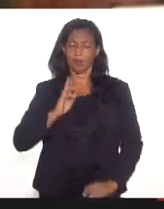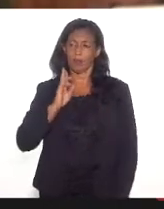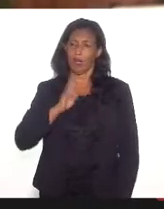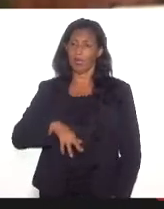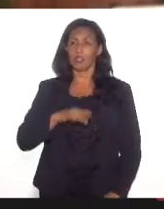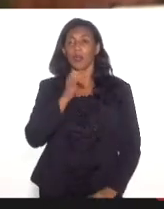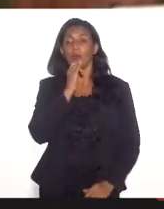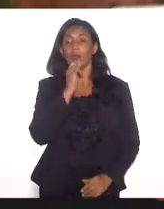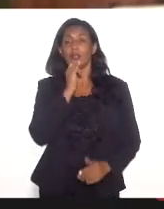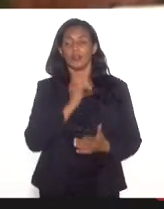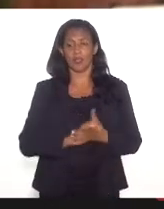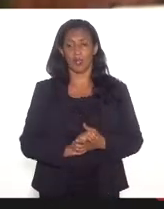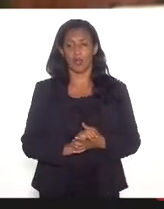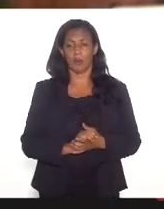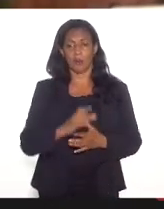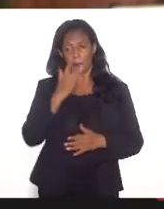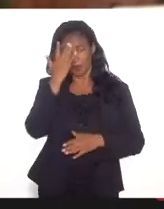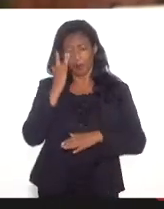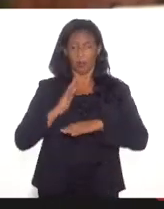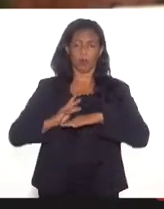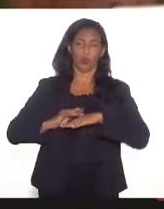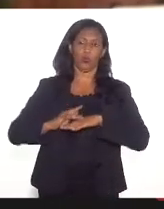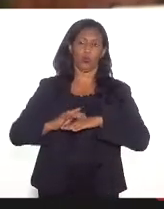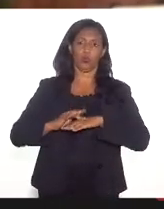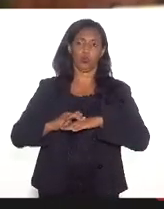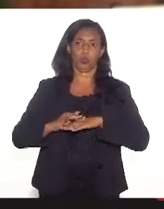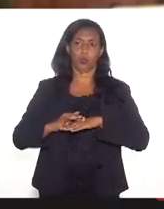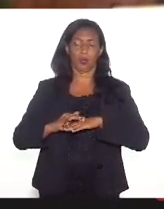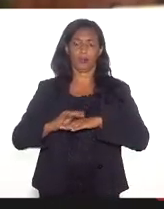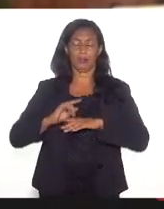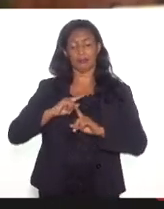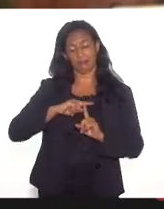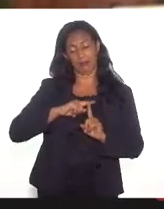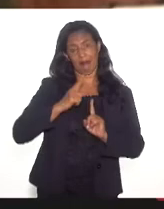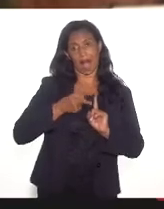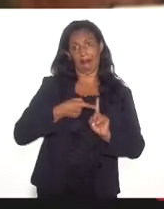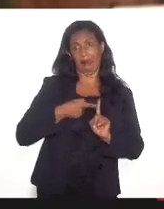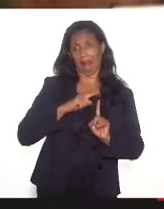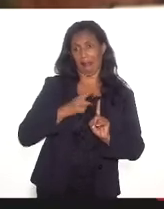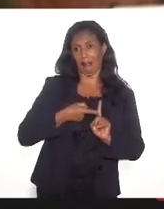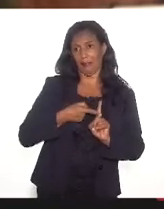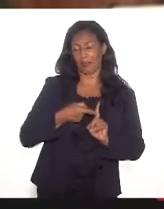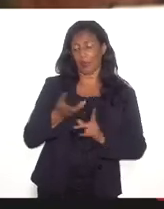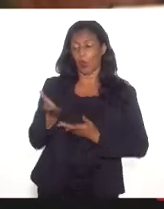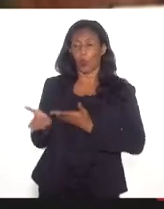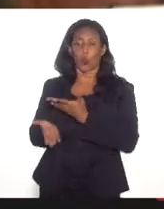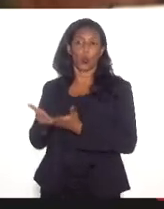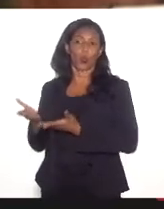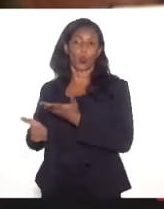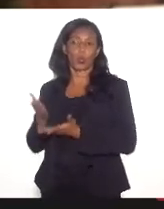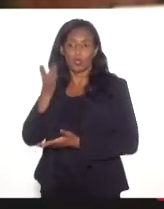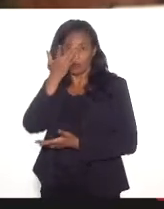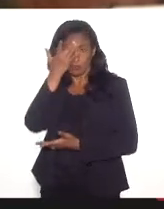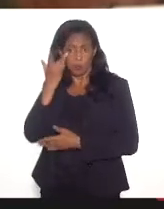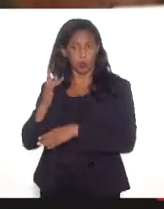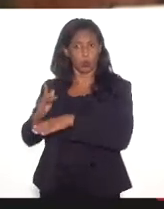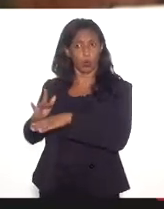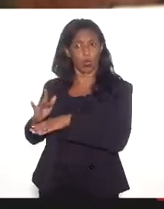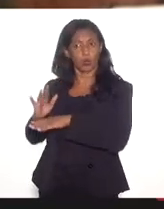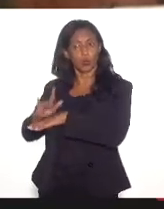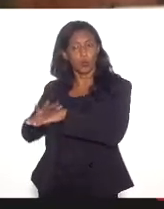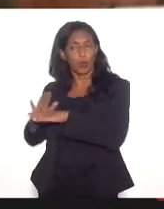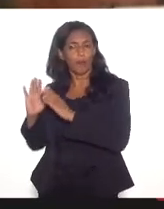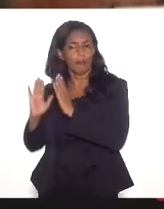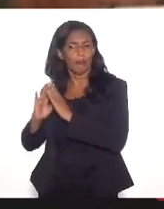por exemplo, de estarem adoecidas, grávidas, cuidando de pessoas doentes, cuidando de crianças.